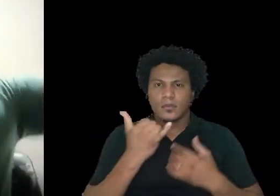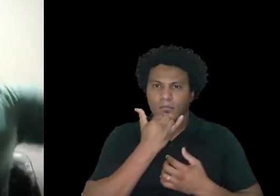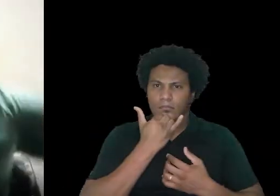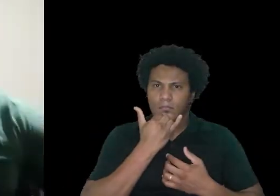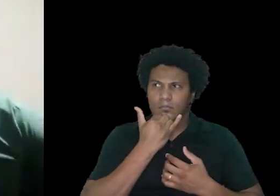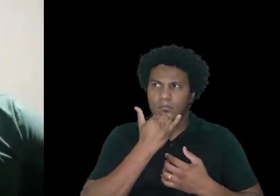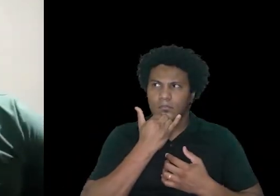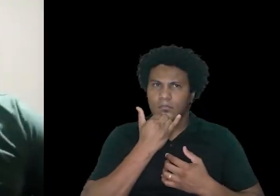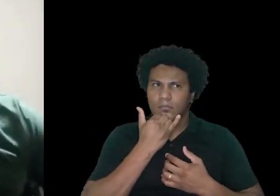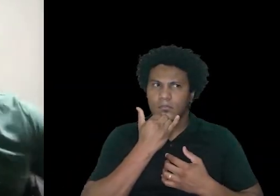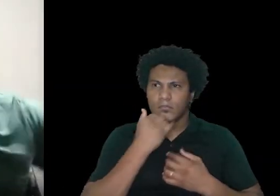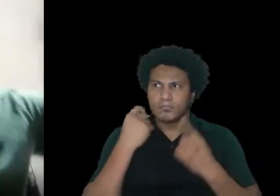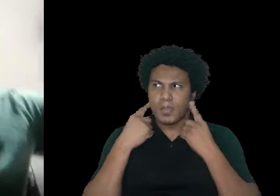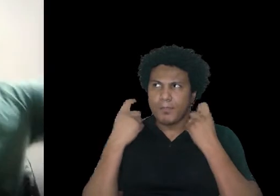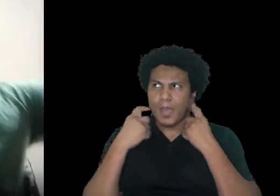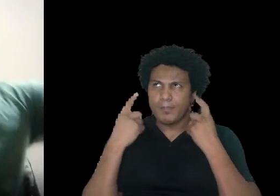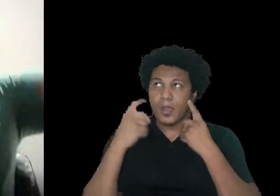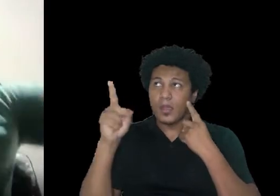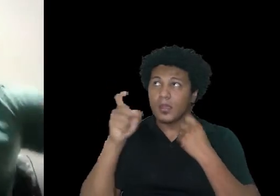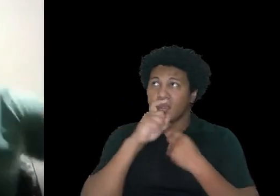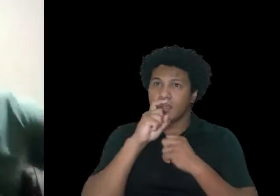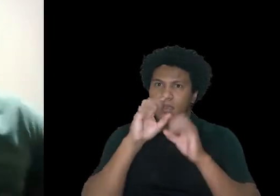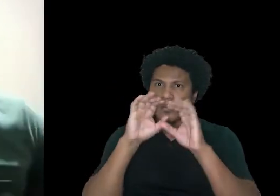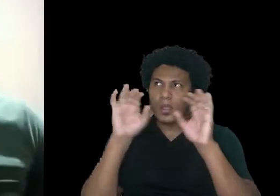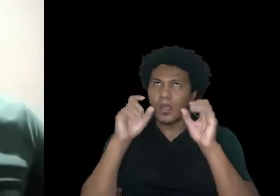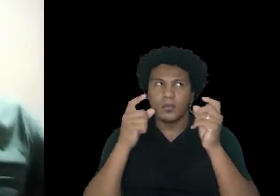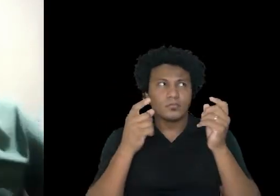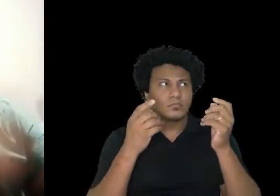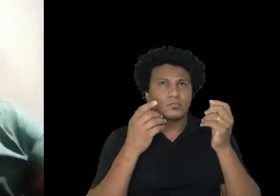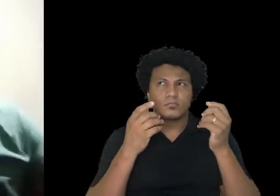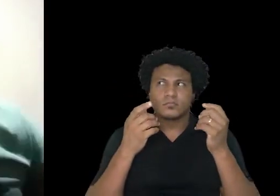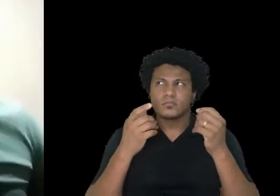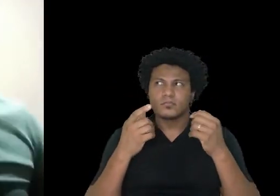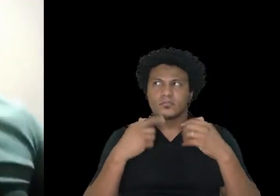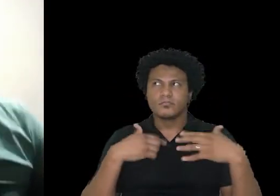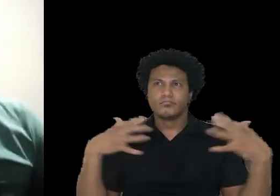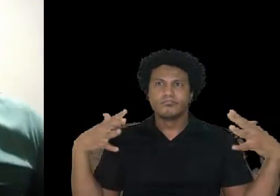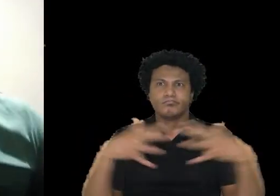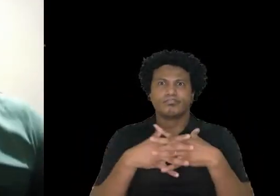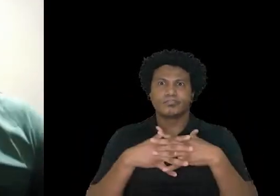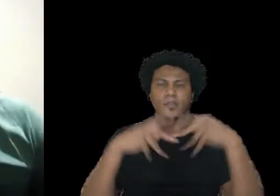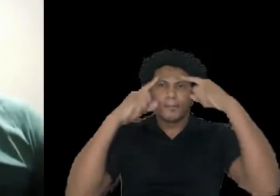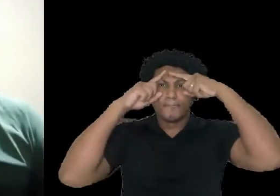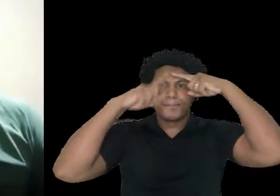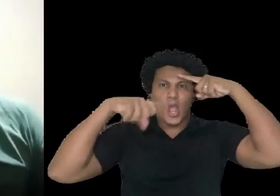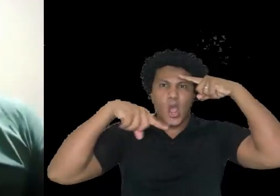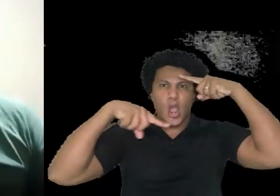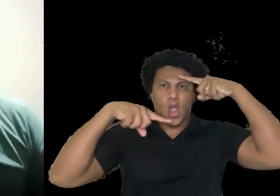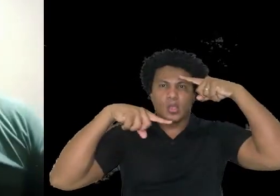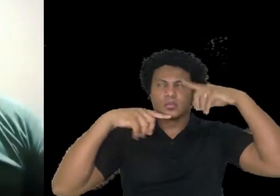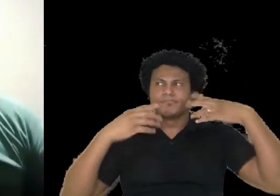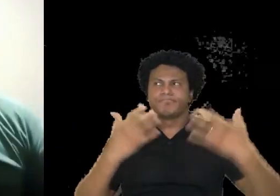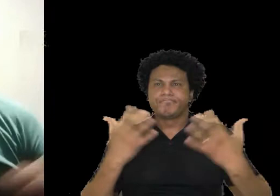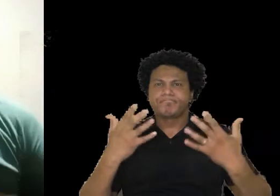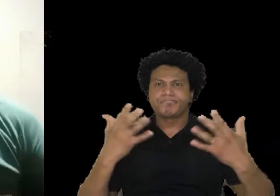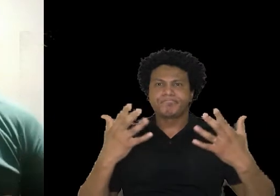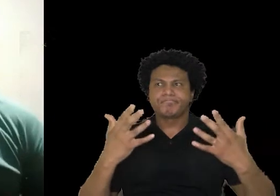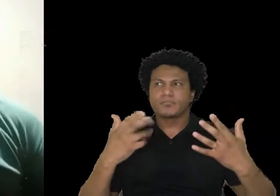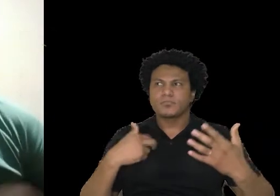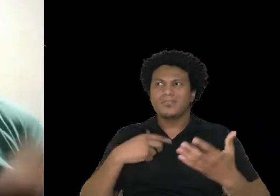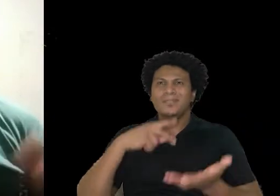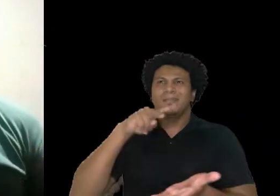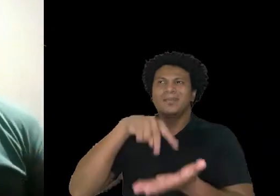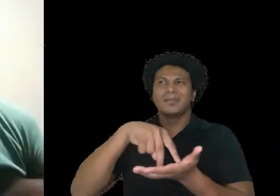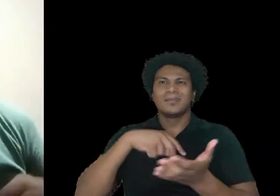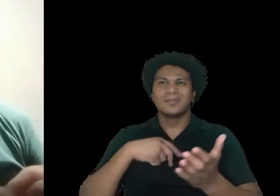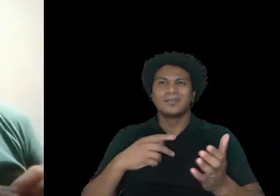barulho do teatro, o ar-condicionado, todos os recursos extras, meu corpo, atrapalharam. E aí, quando a gente